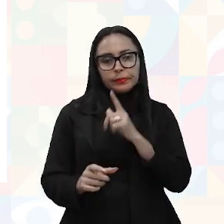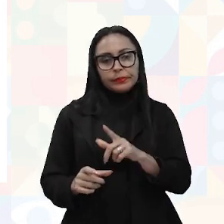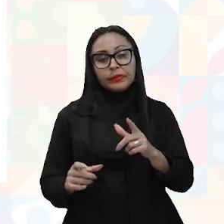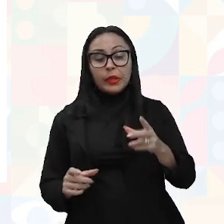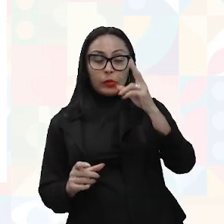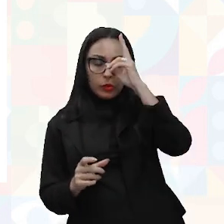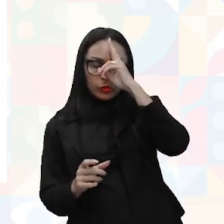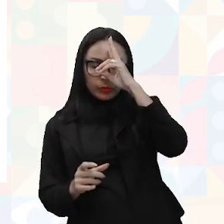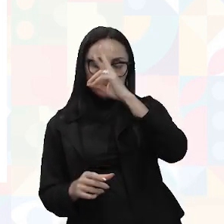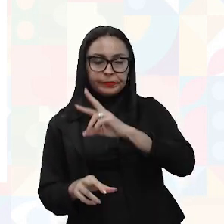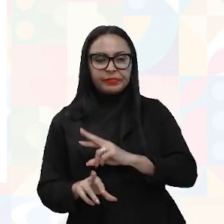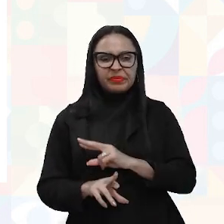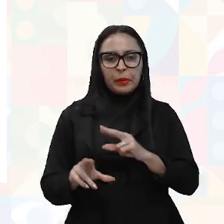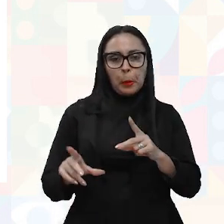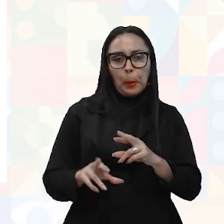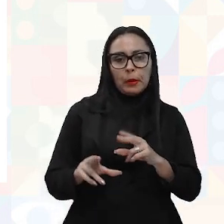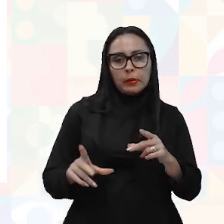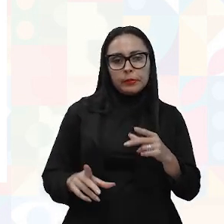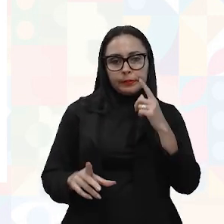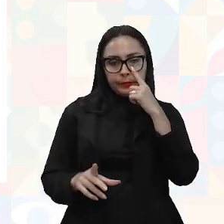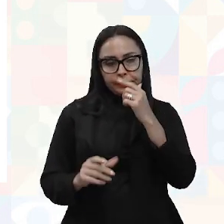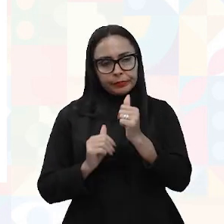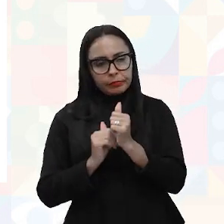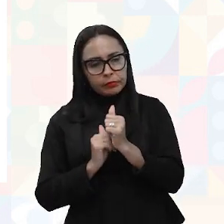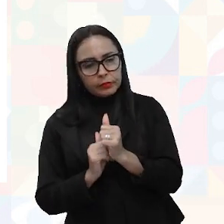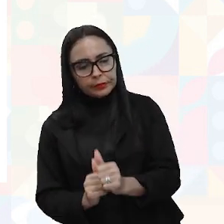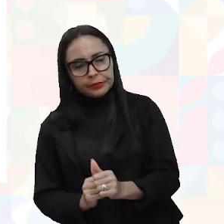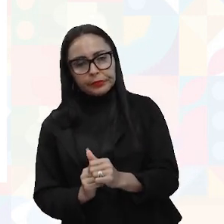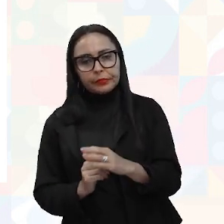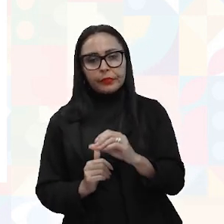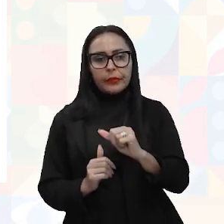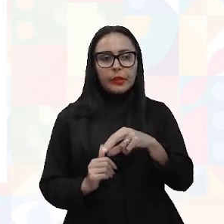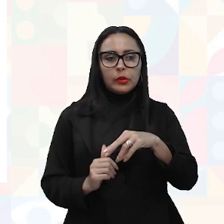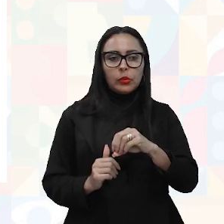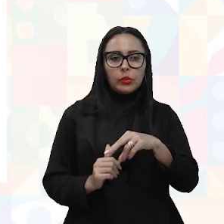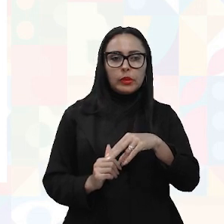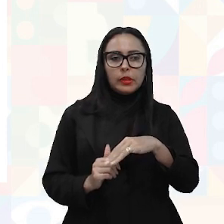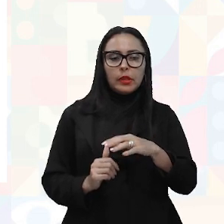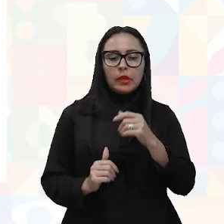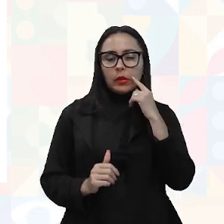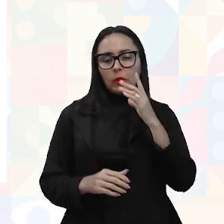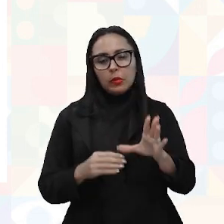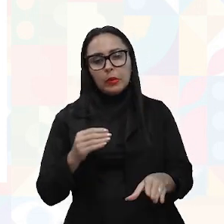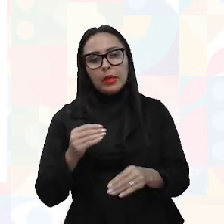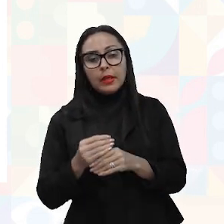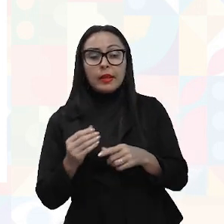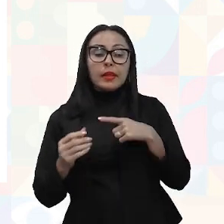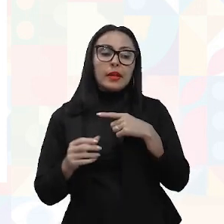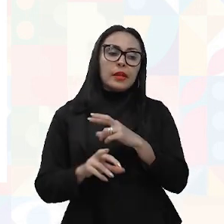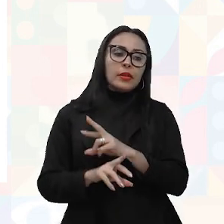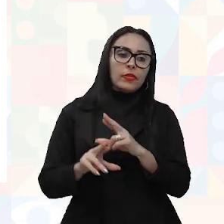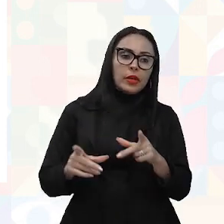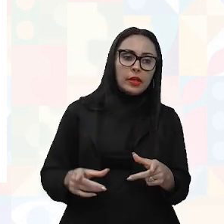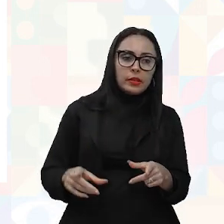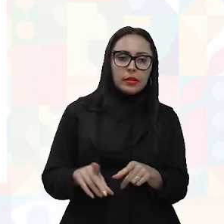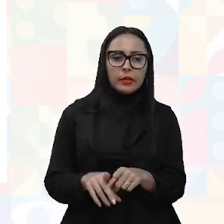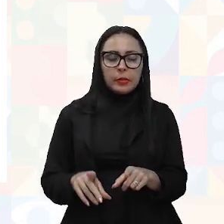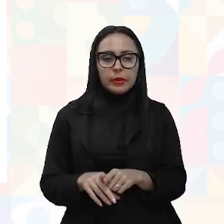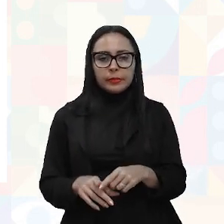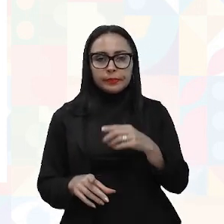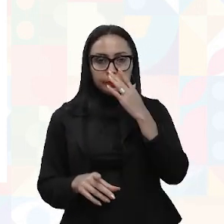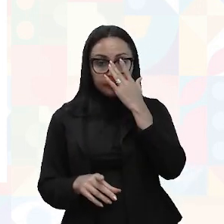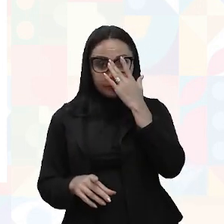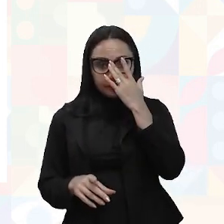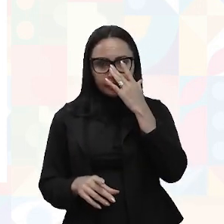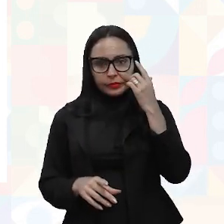história diferente. Apesar de ter uma história linear, que é a história canônica, que fala completa, tem aquelas diferenças. Então, o Gonçalo